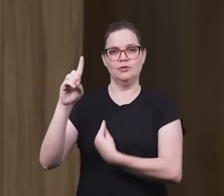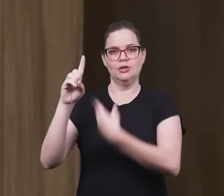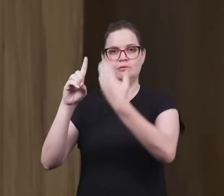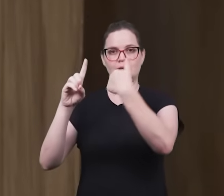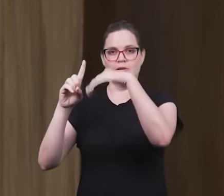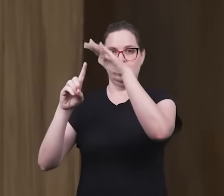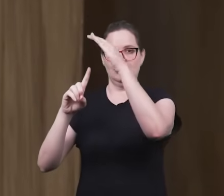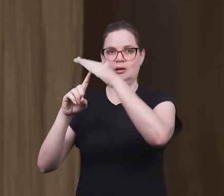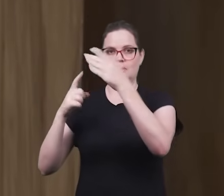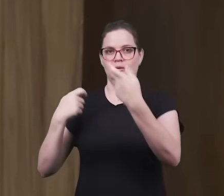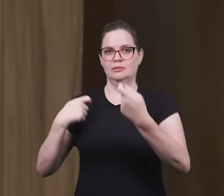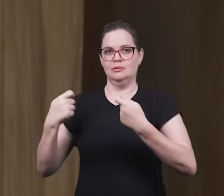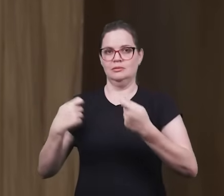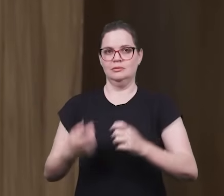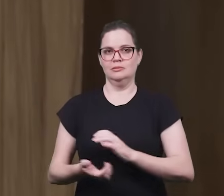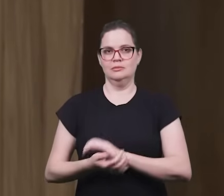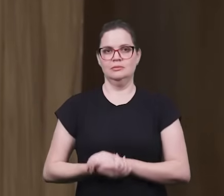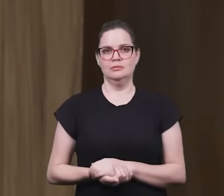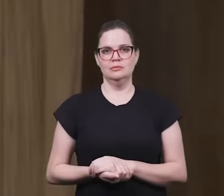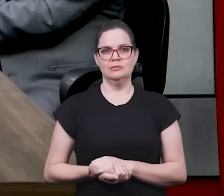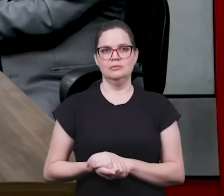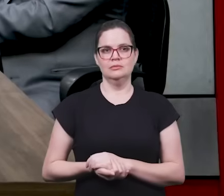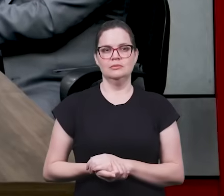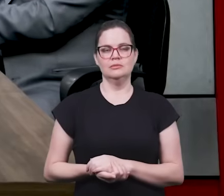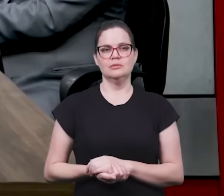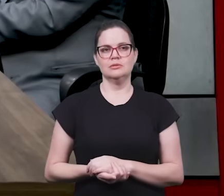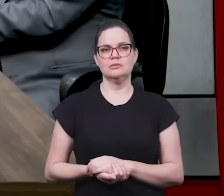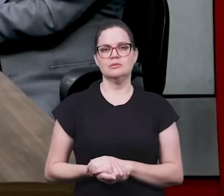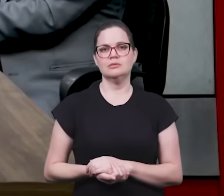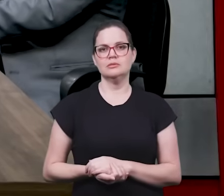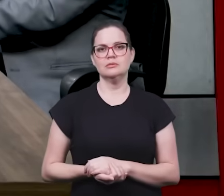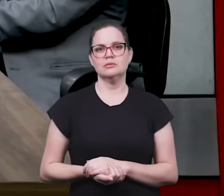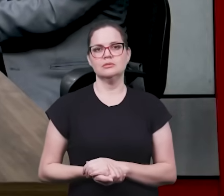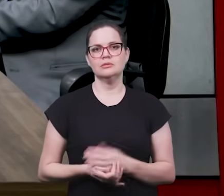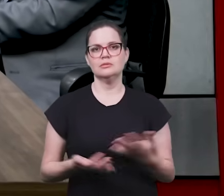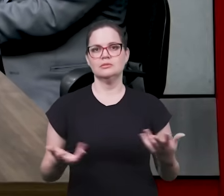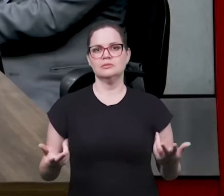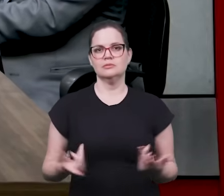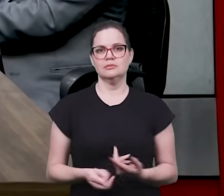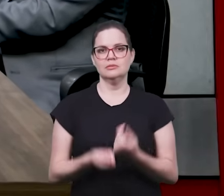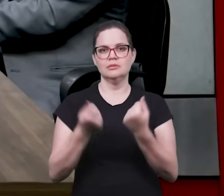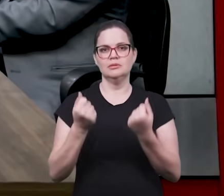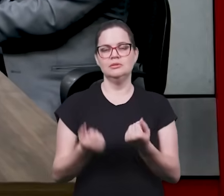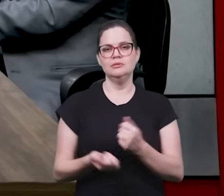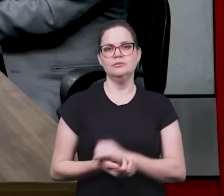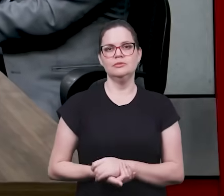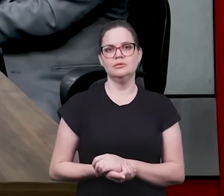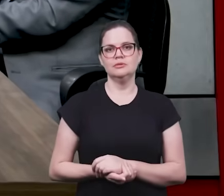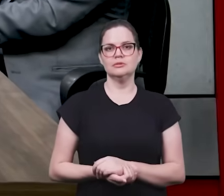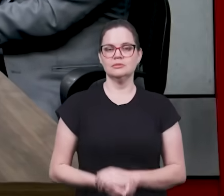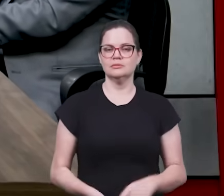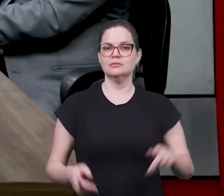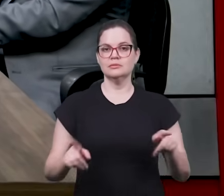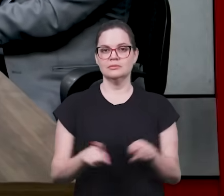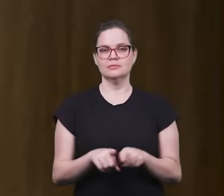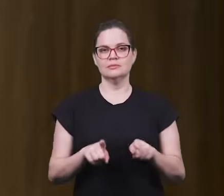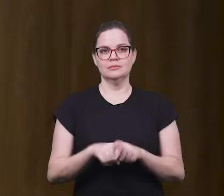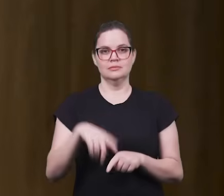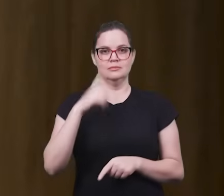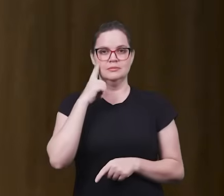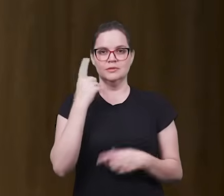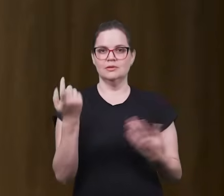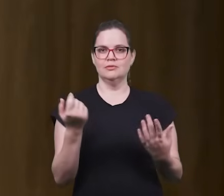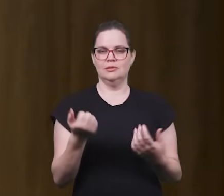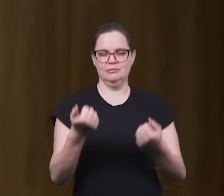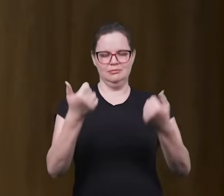e reina, pastor Juliano. Maravilha. Quantos ensinos aqui nessa